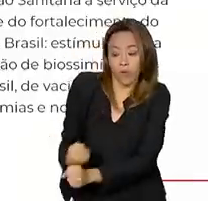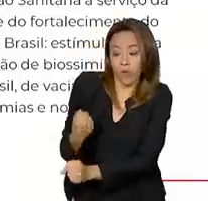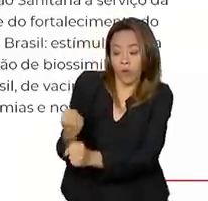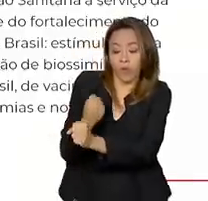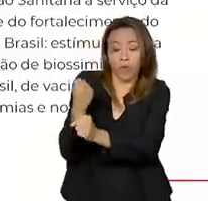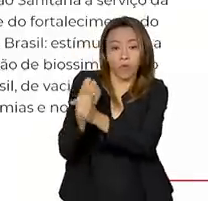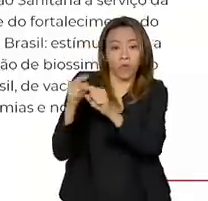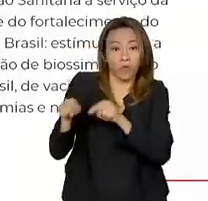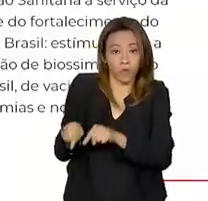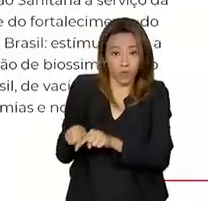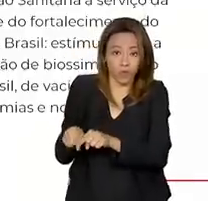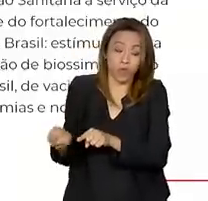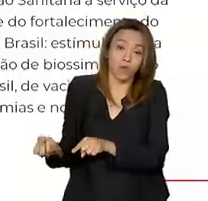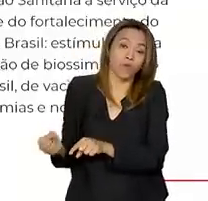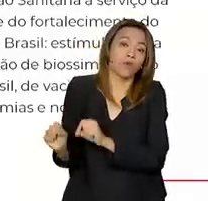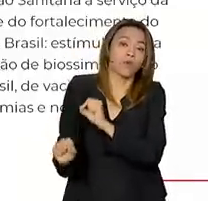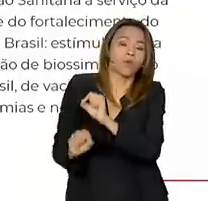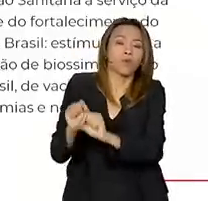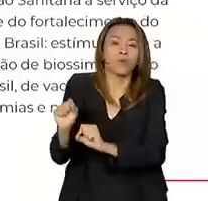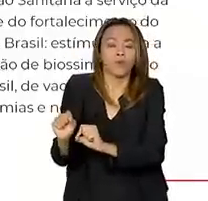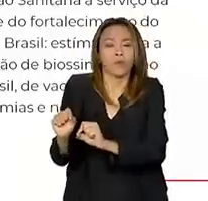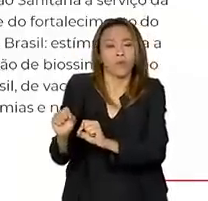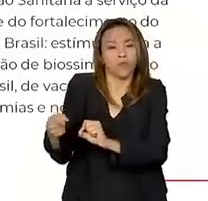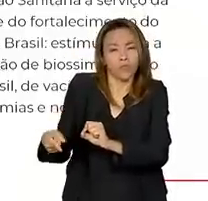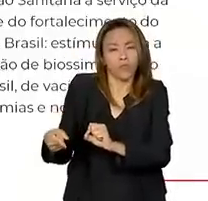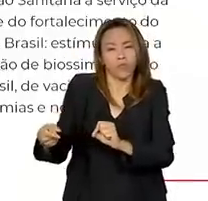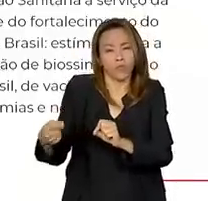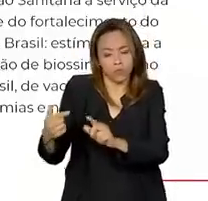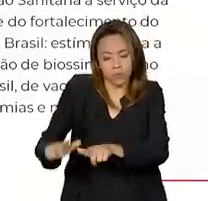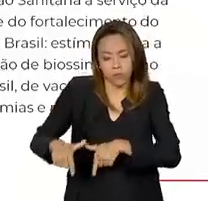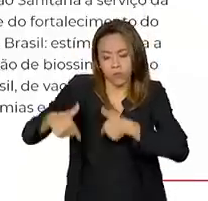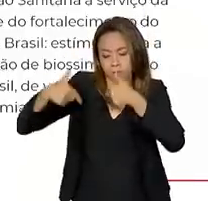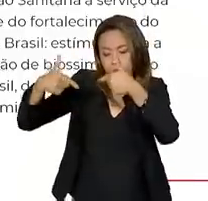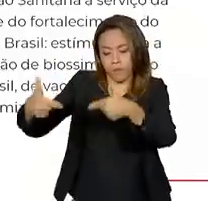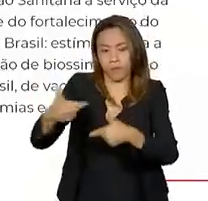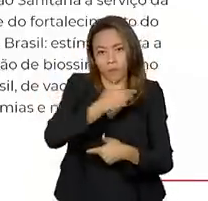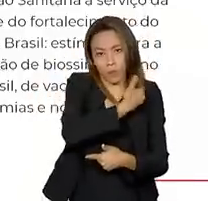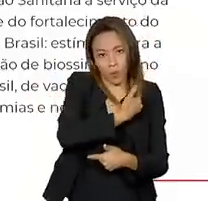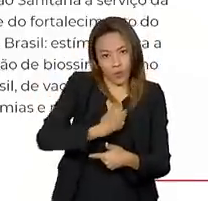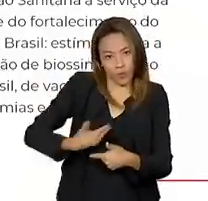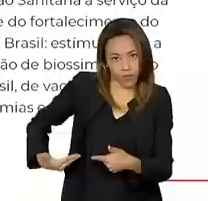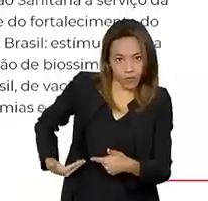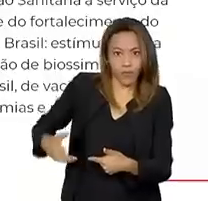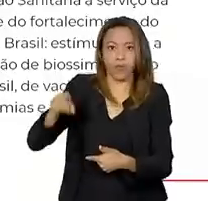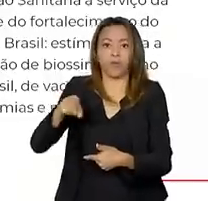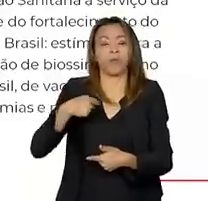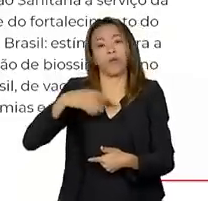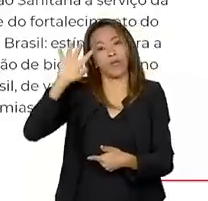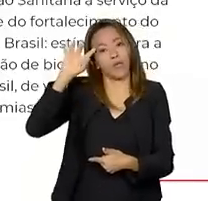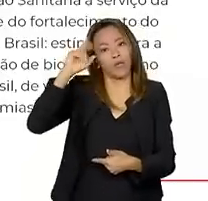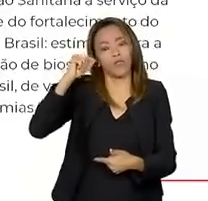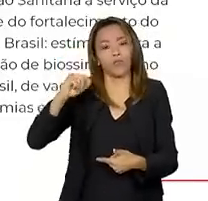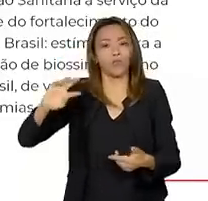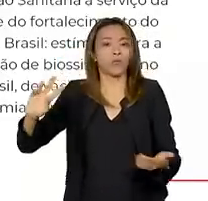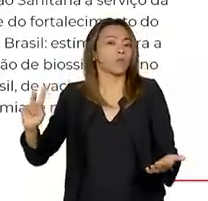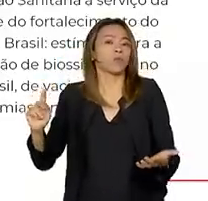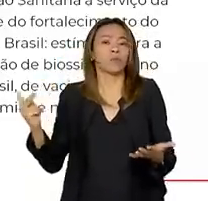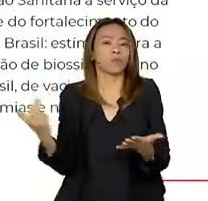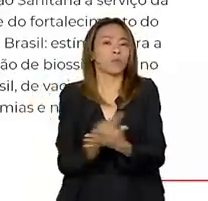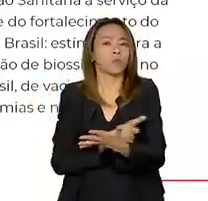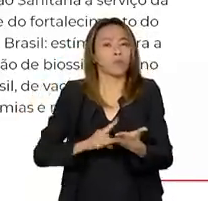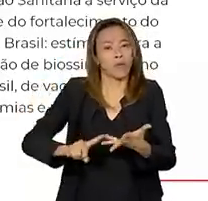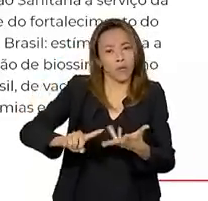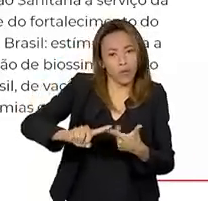nova forma de atuação integrada do Estado para atender desafios nacionais. É o uso das